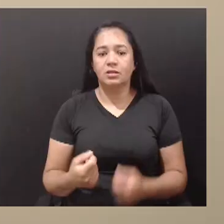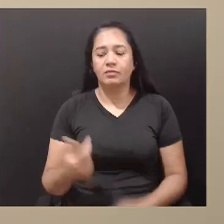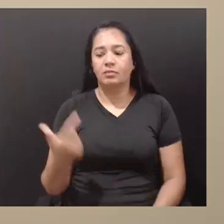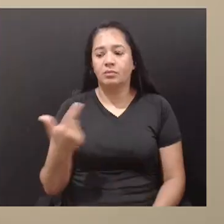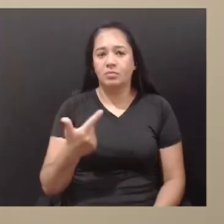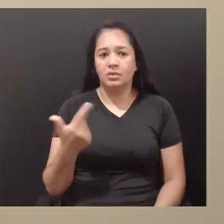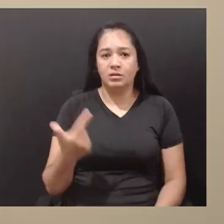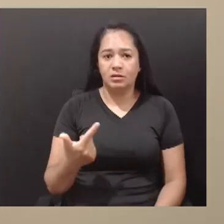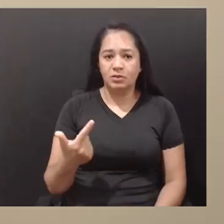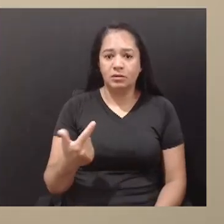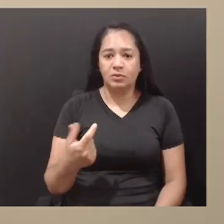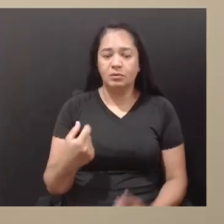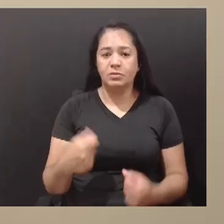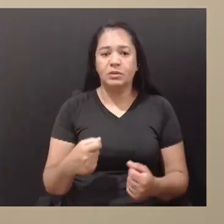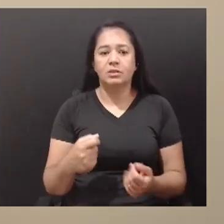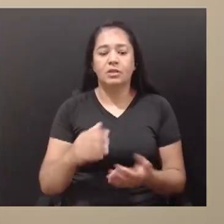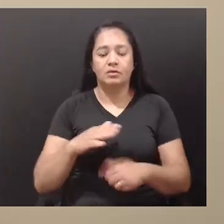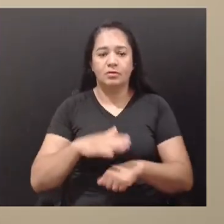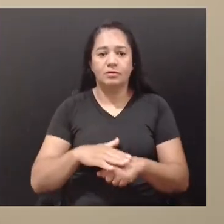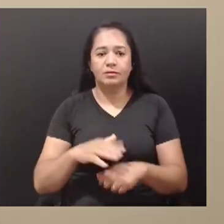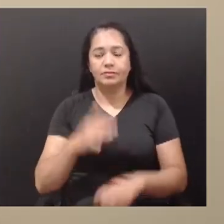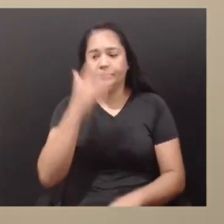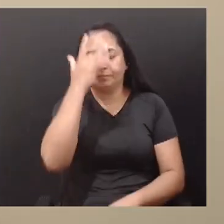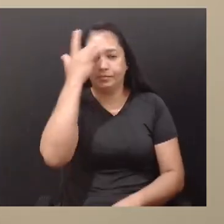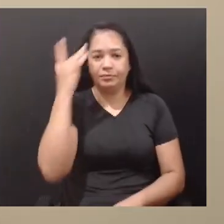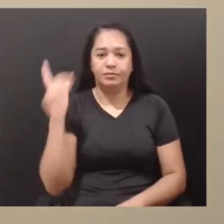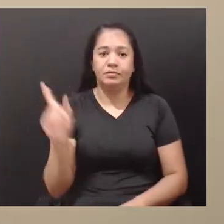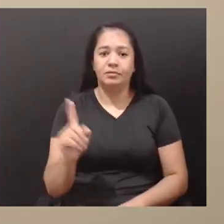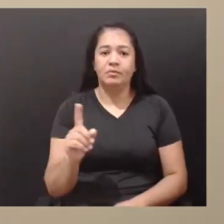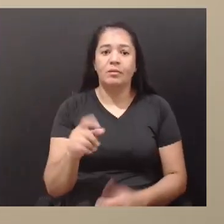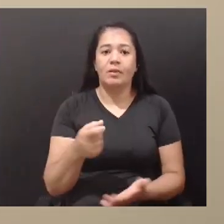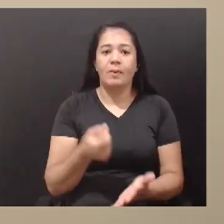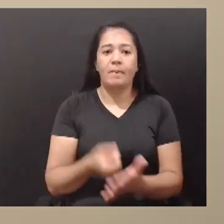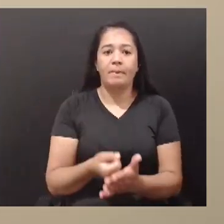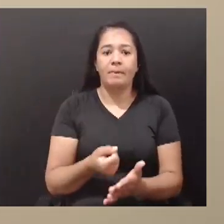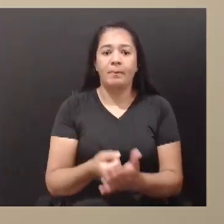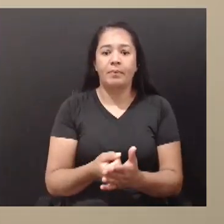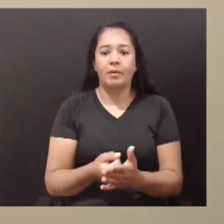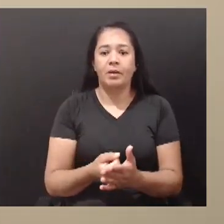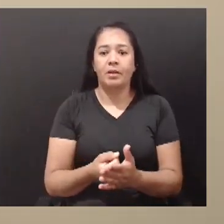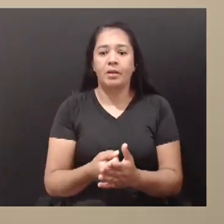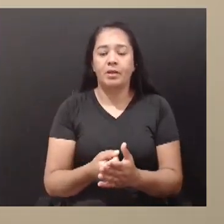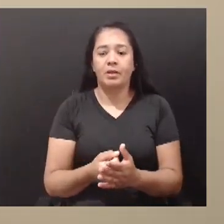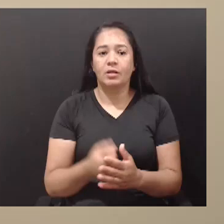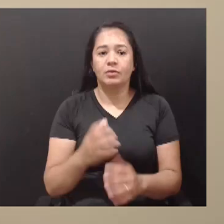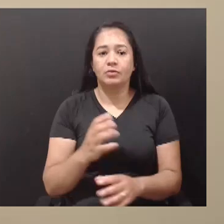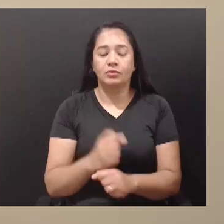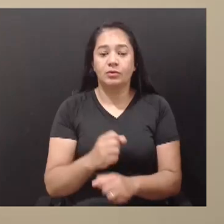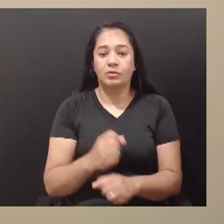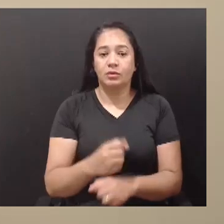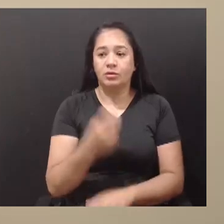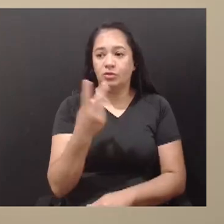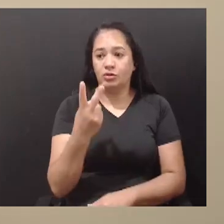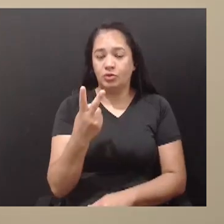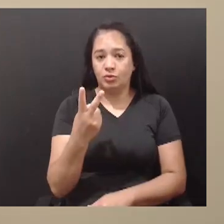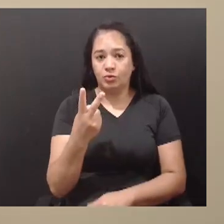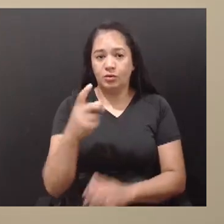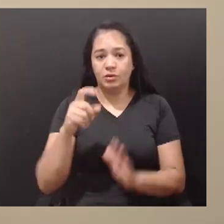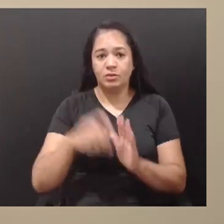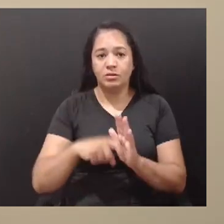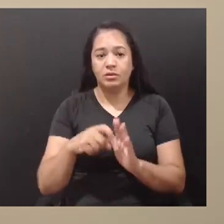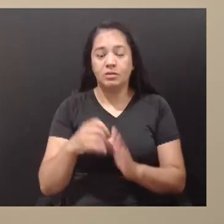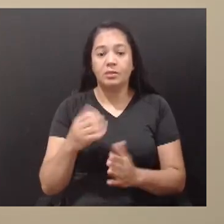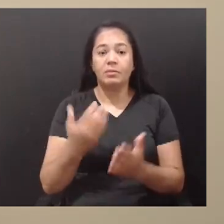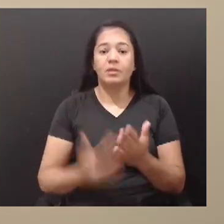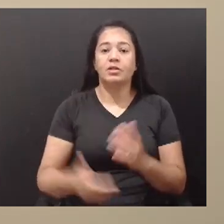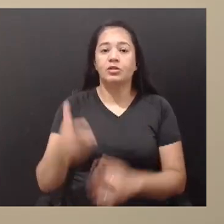via. Aí essa pessoa tinha que pagar 2 tarifas. Se ela perdesse novamente, ela teria